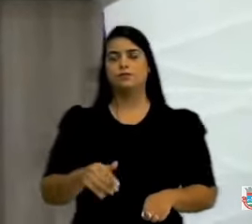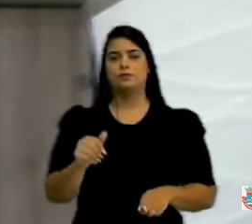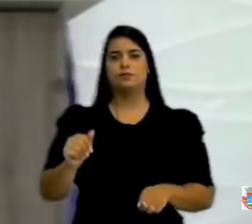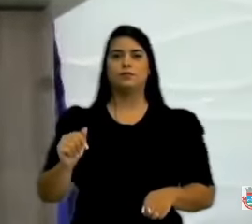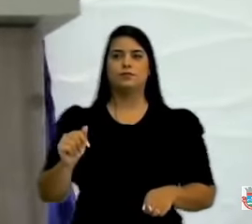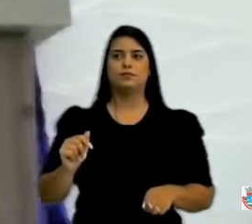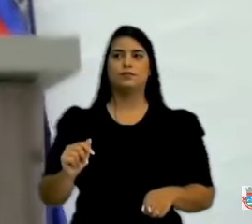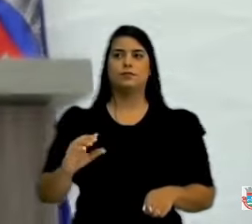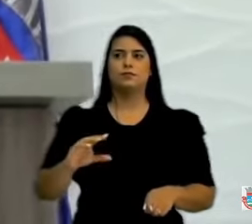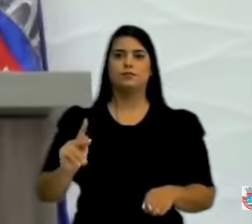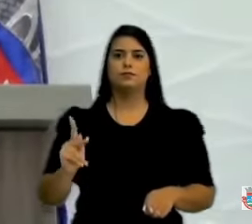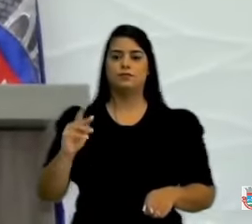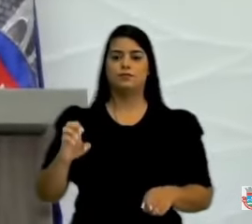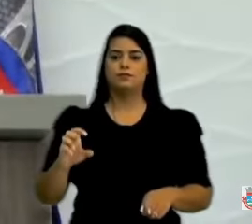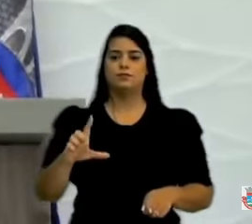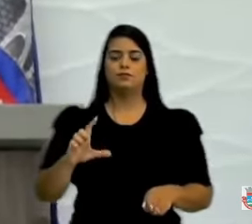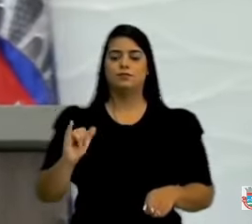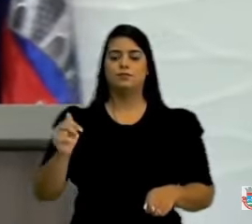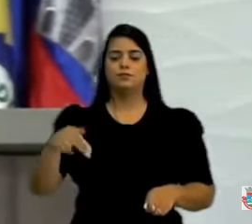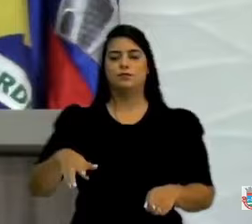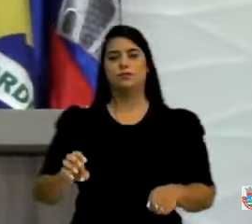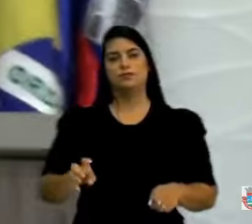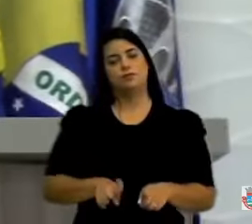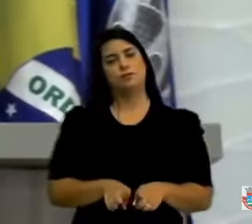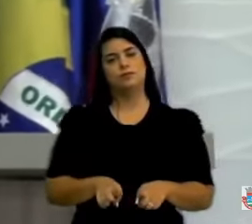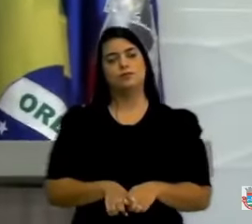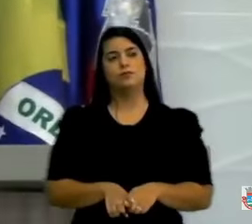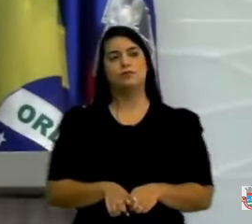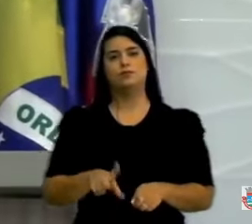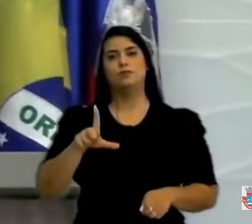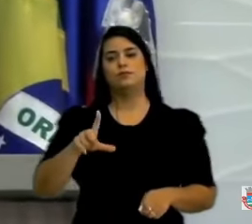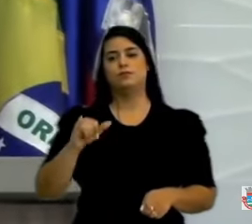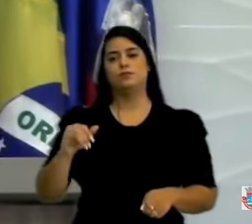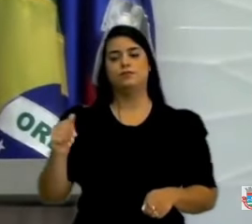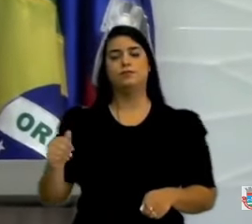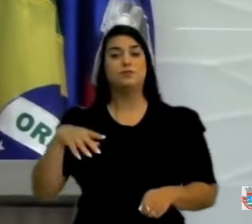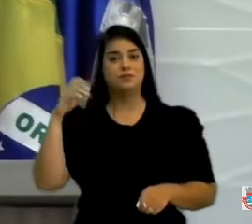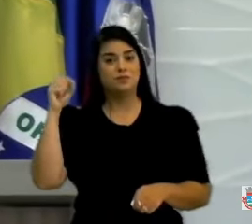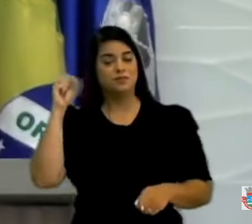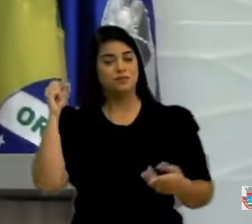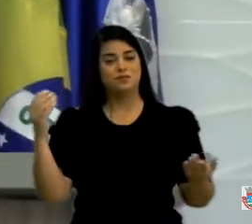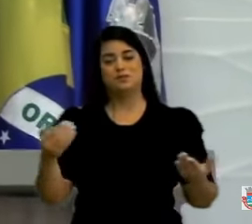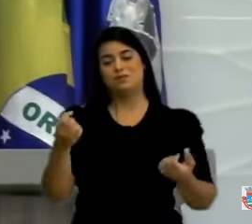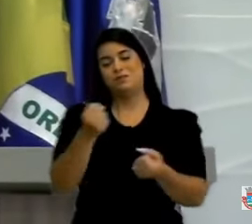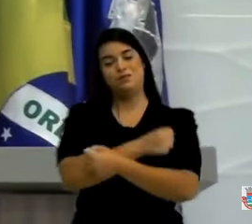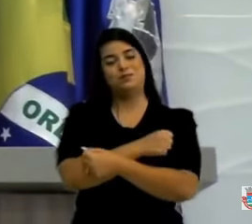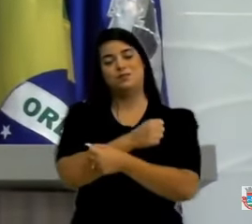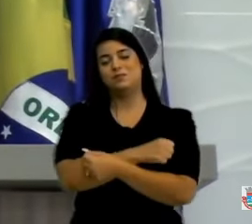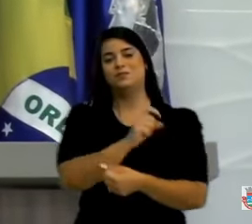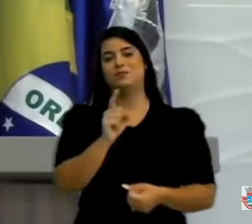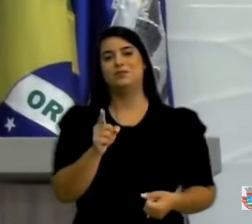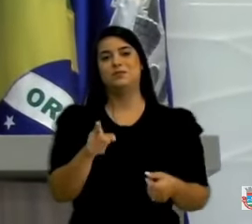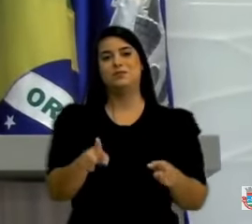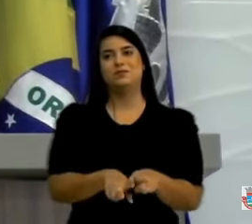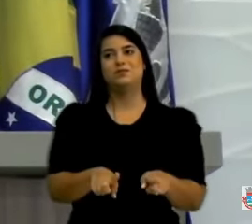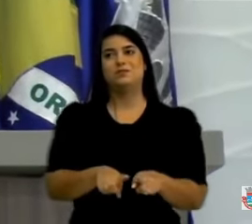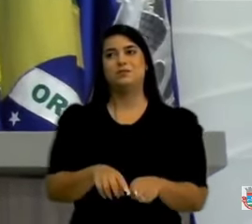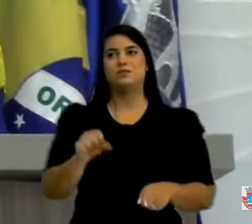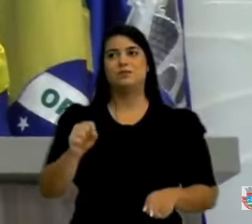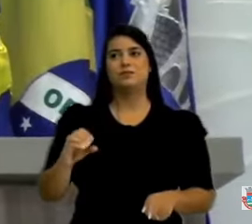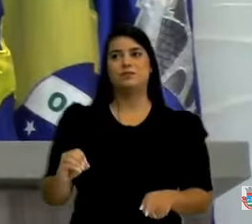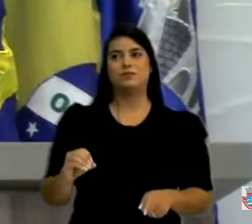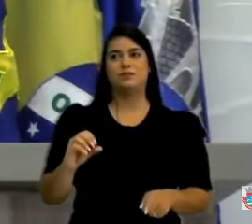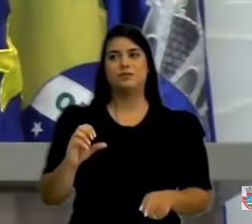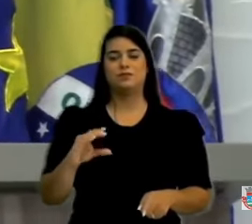escola Cônigo João Rodrigues, Lia, minha irmã, que está me ouvindo neste momento, um abraço para ti, Socorro, esposa de